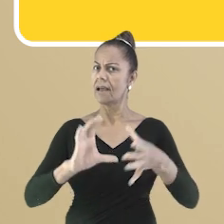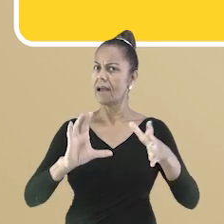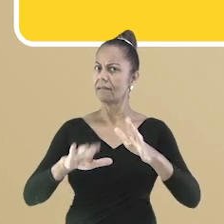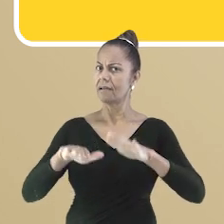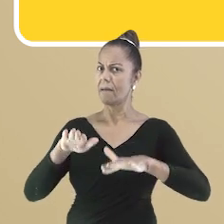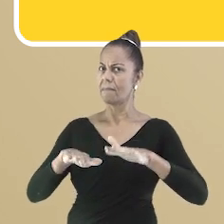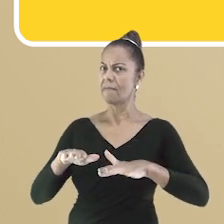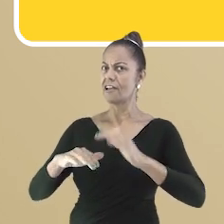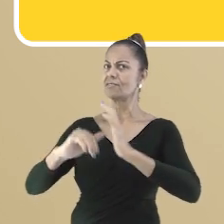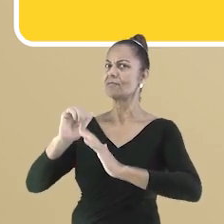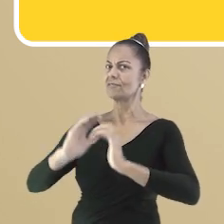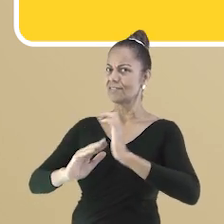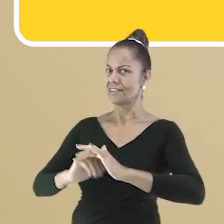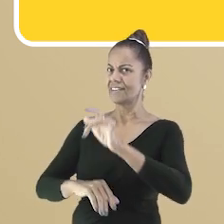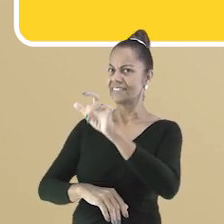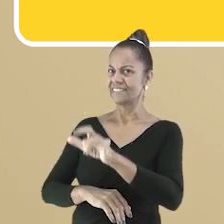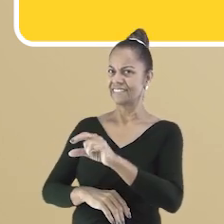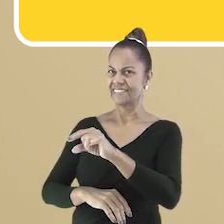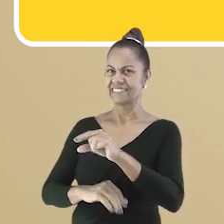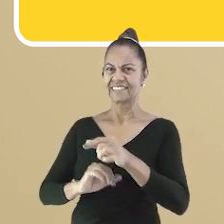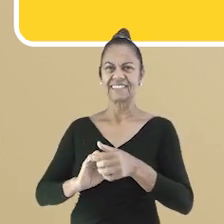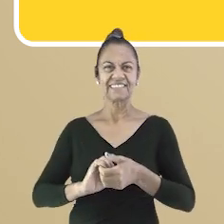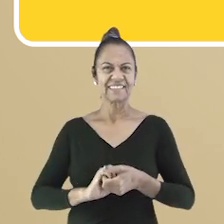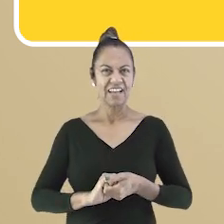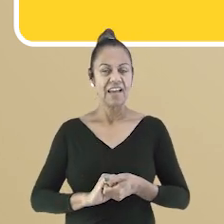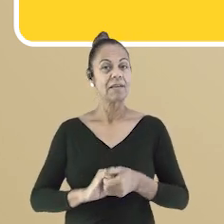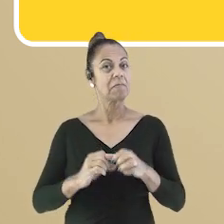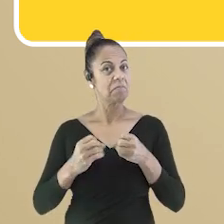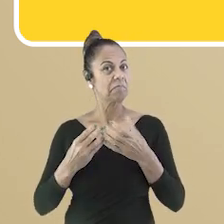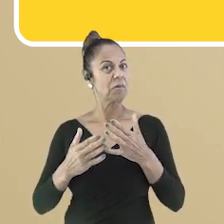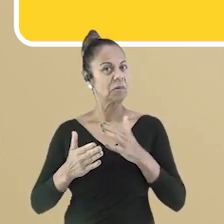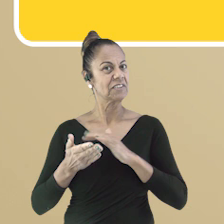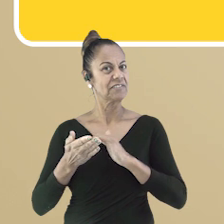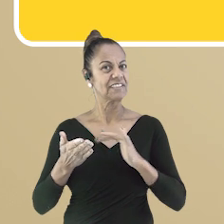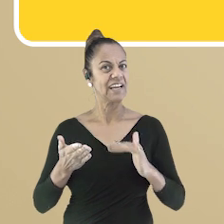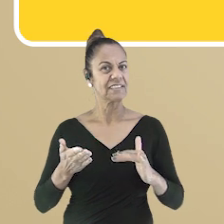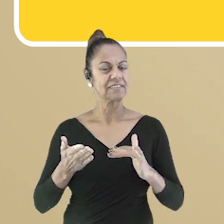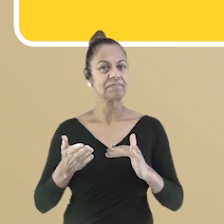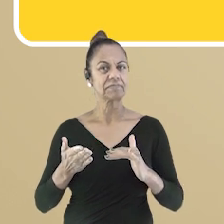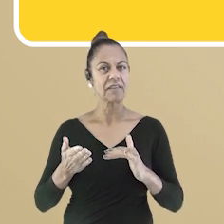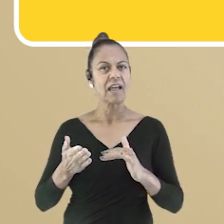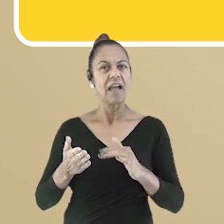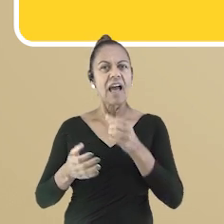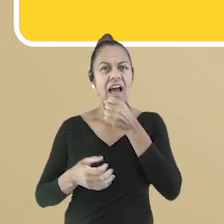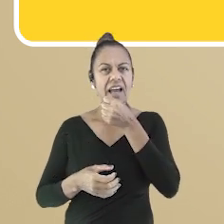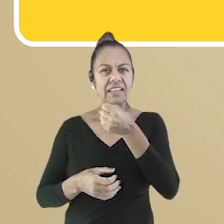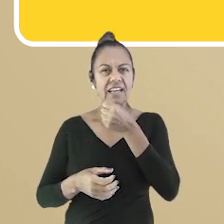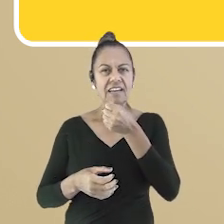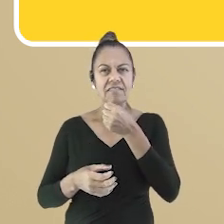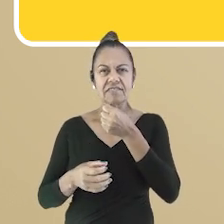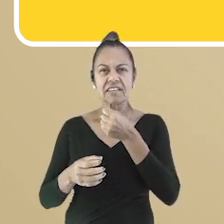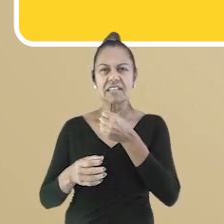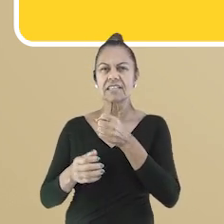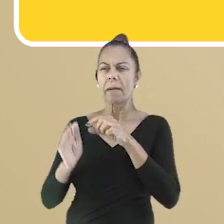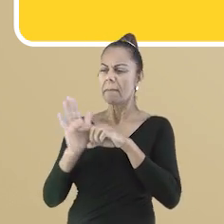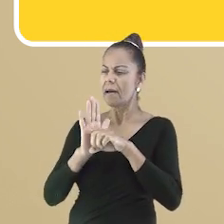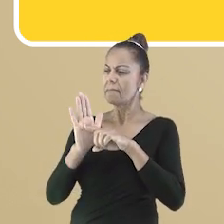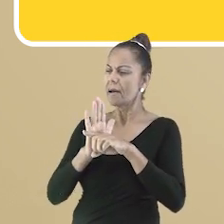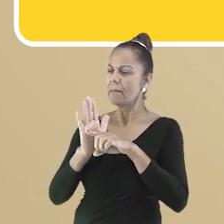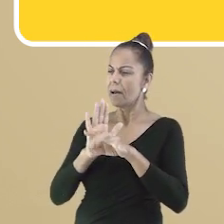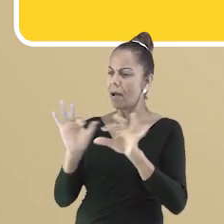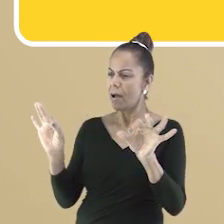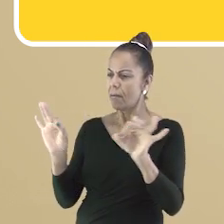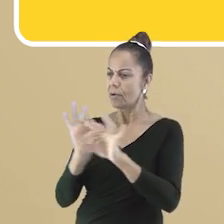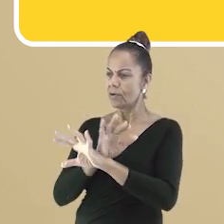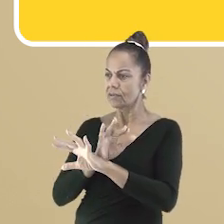próprias perguntas, conforme a profissão que seu entrevistado exerce. Boa atividade! Assim que fizer